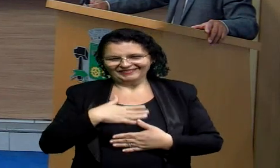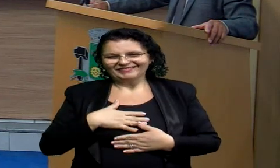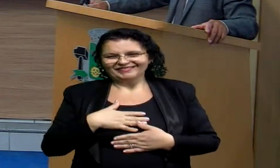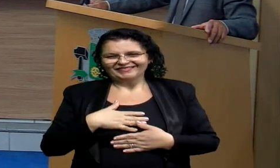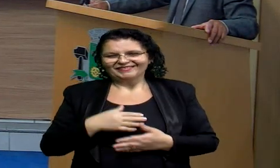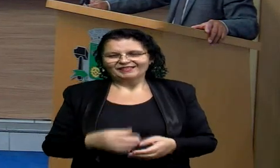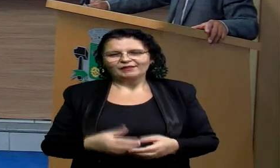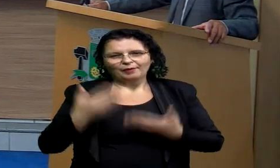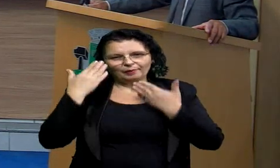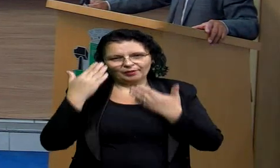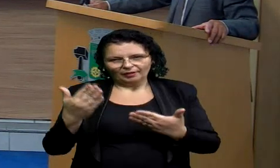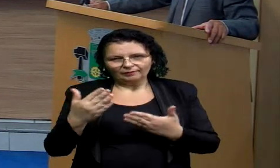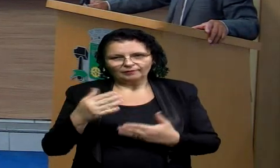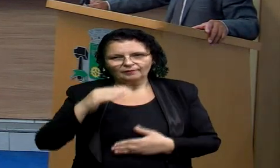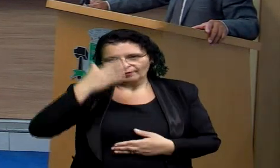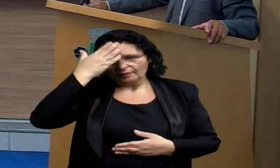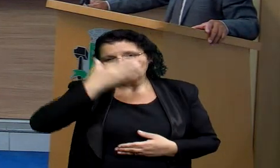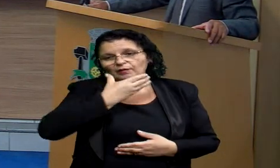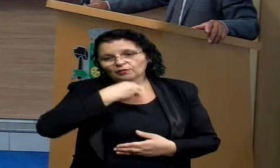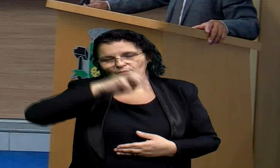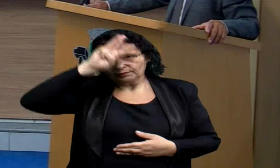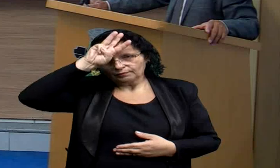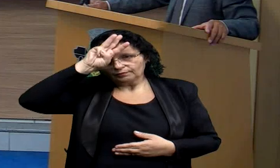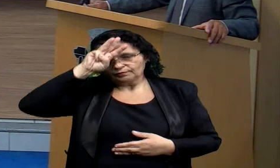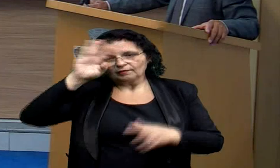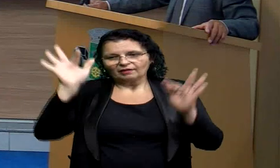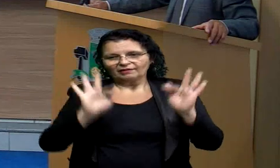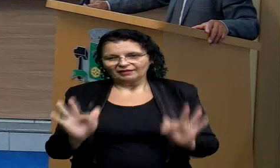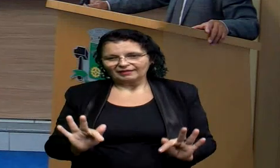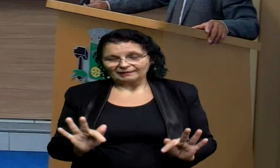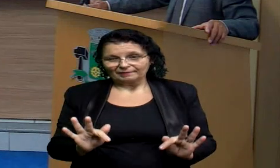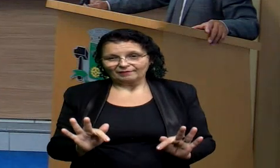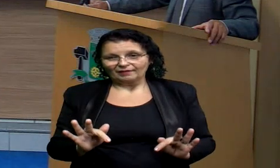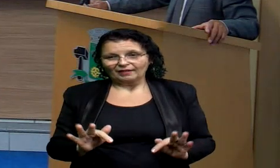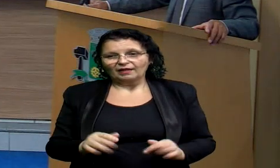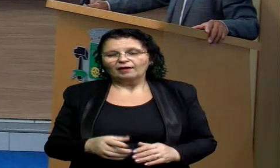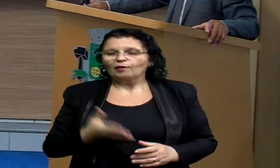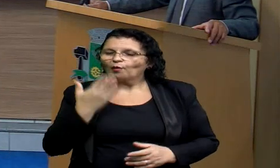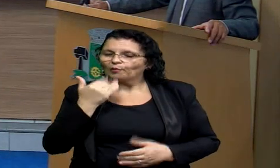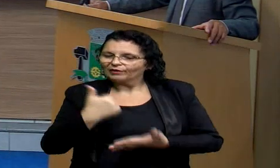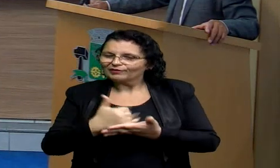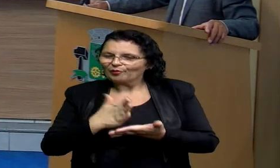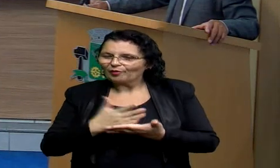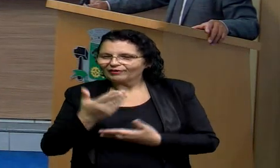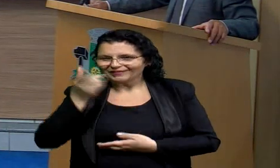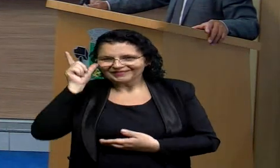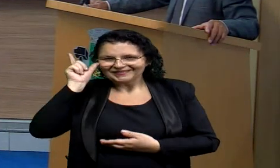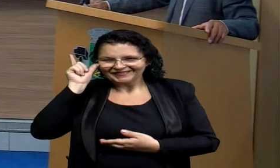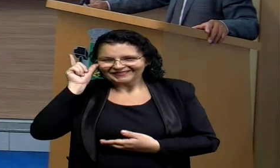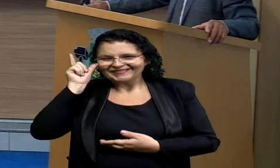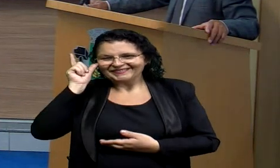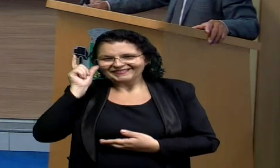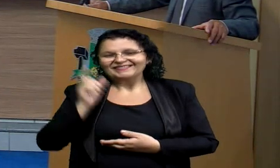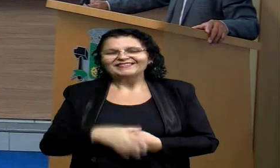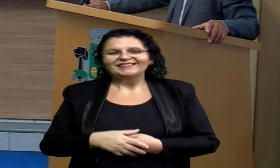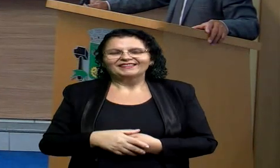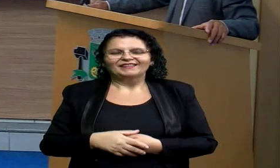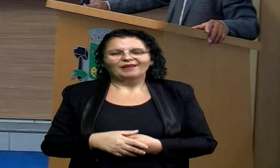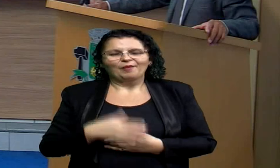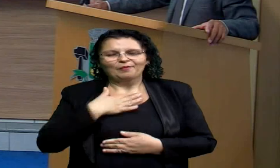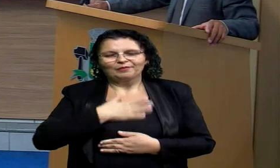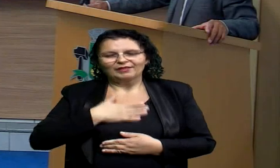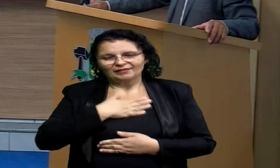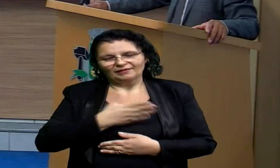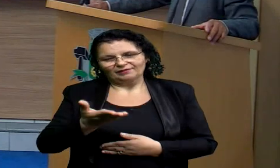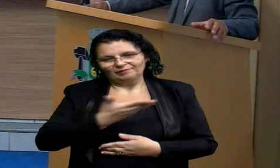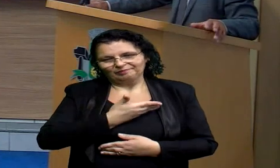mantemos Obrigado Presidente Obrigado Julião Julião felicidade para você eu tive out no seu gabinete comida o seu bolo lá ontem e graças a Deus é um prazer ter